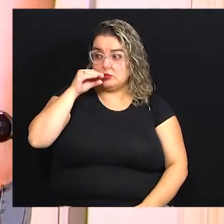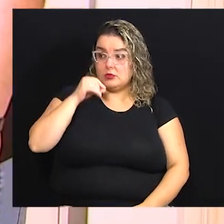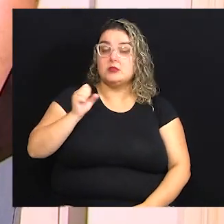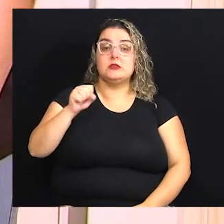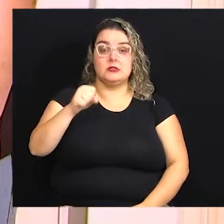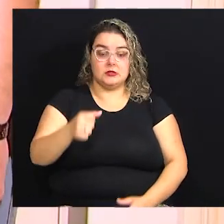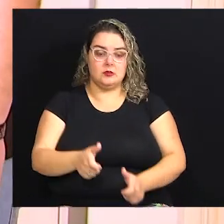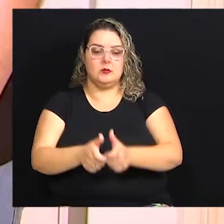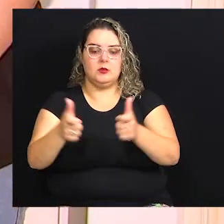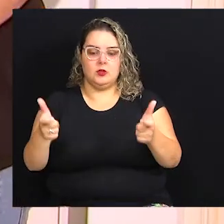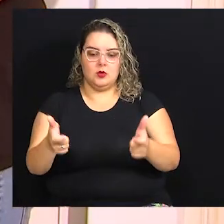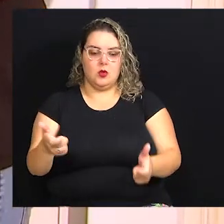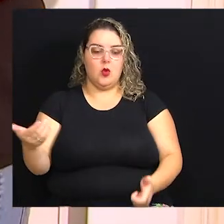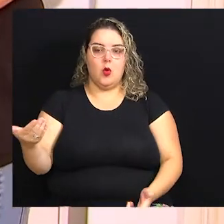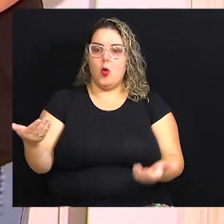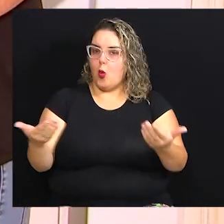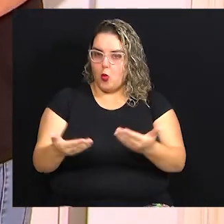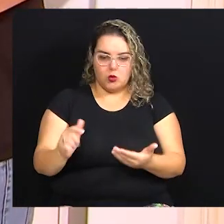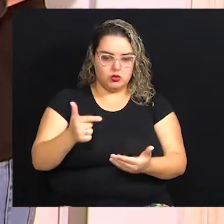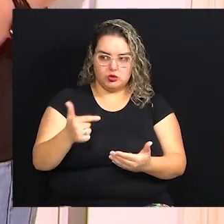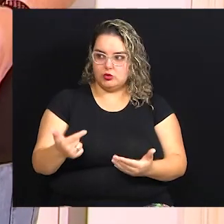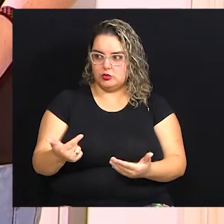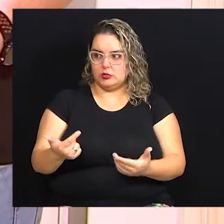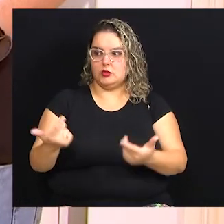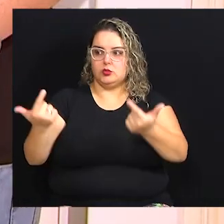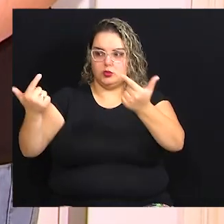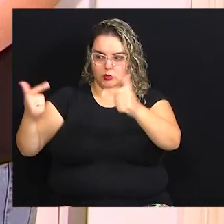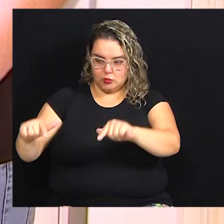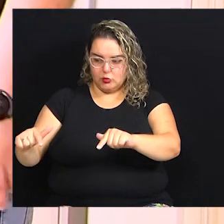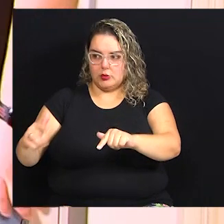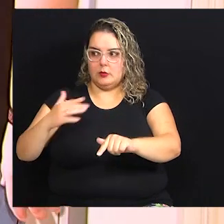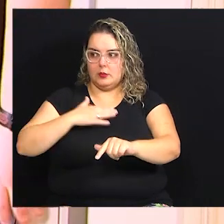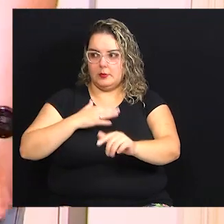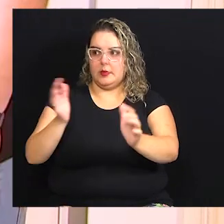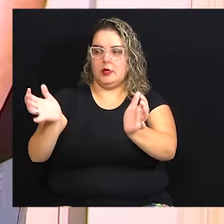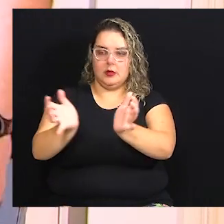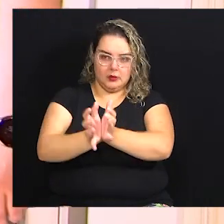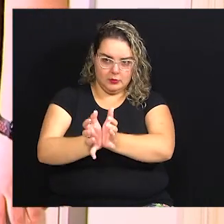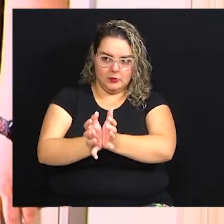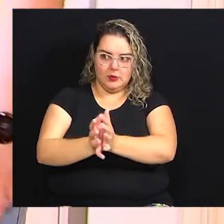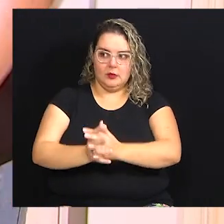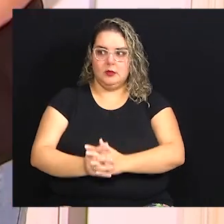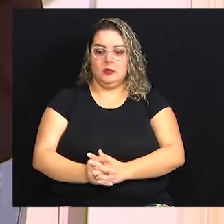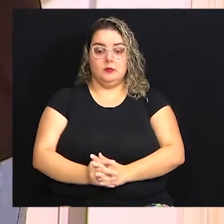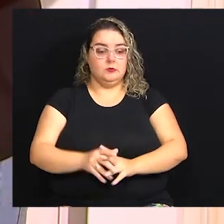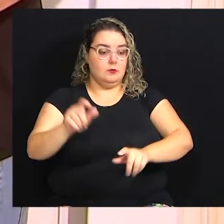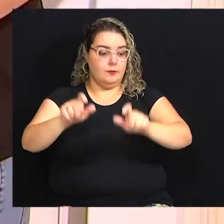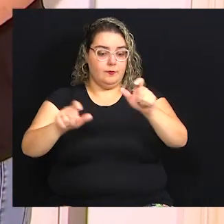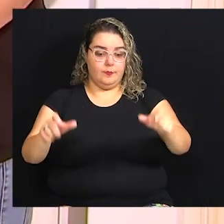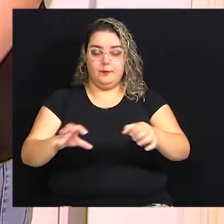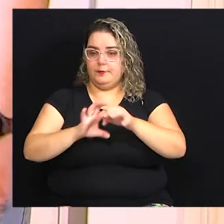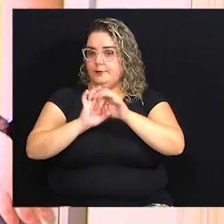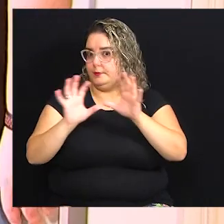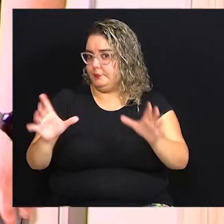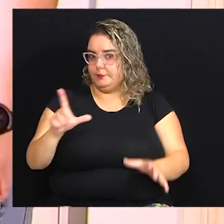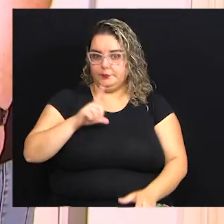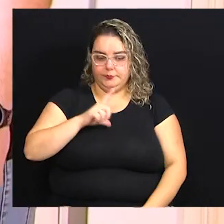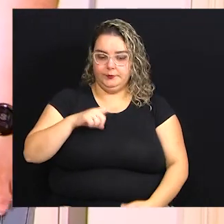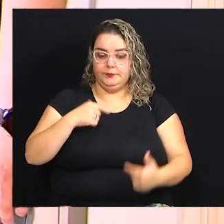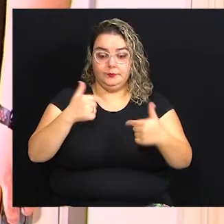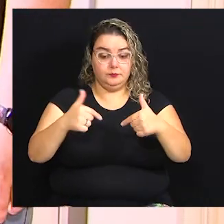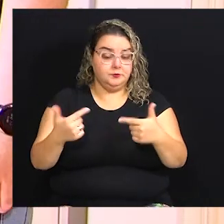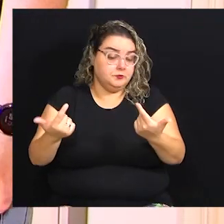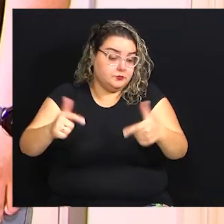Isso mesmo, aumentou o número. Hoje não caberia mais no andar que era reservado para a minha equipe. Então, as pessoas começaram a ter essa liberdade